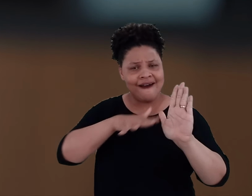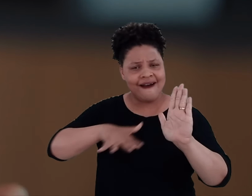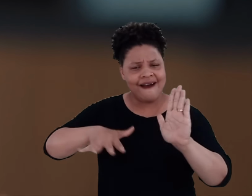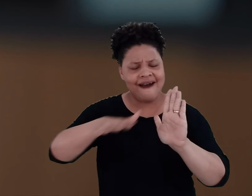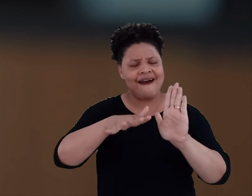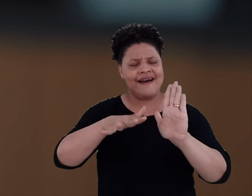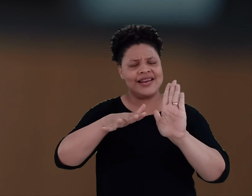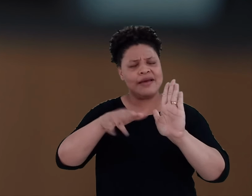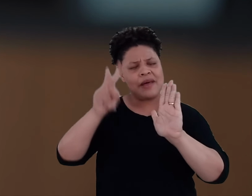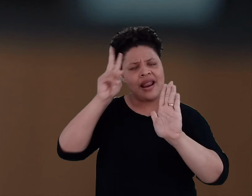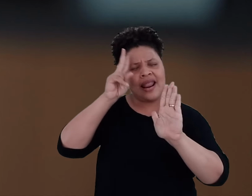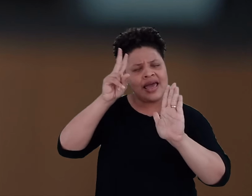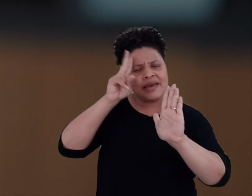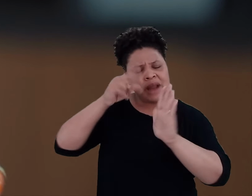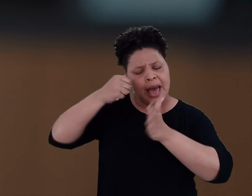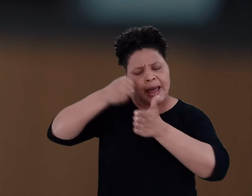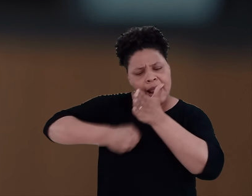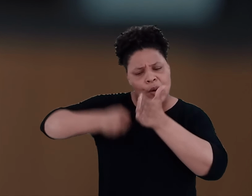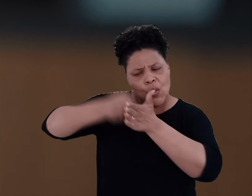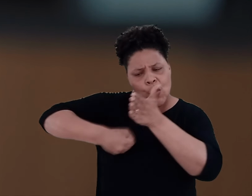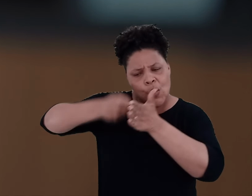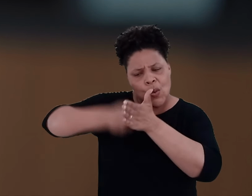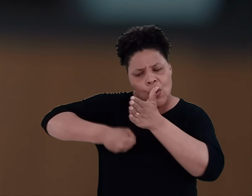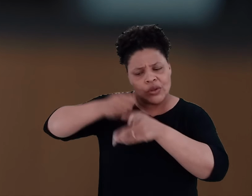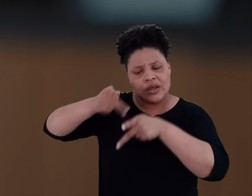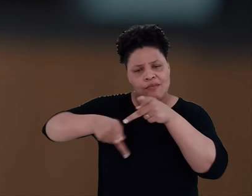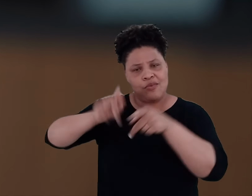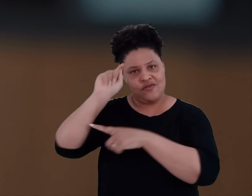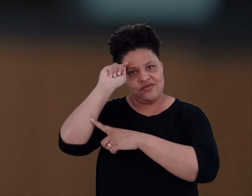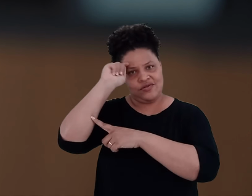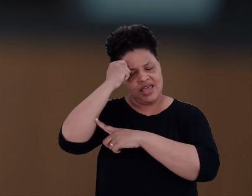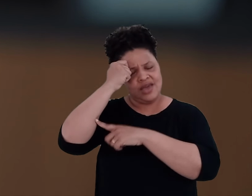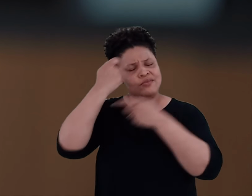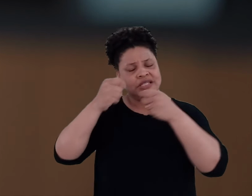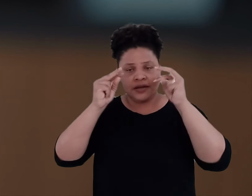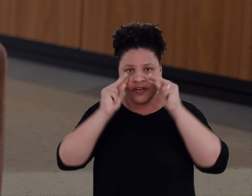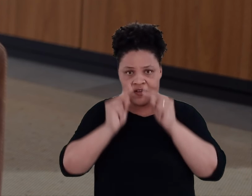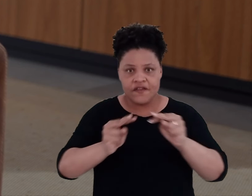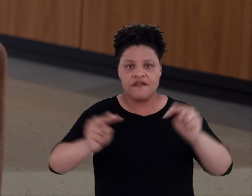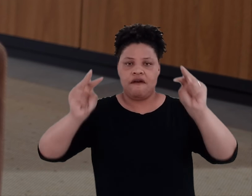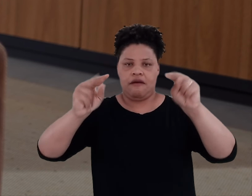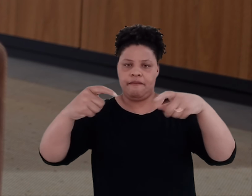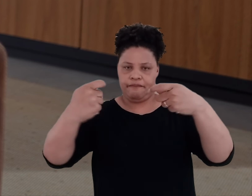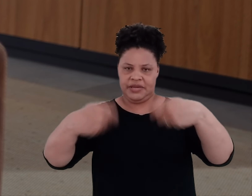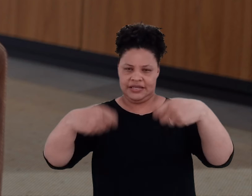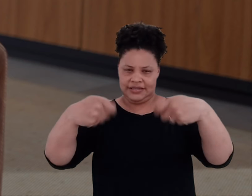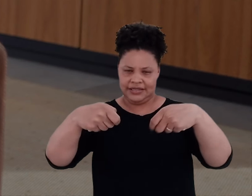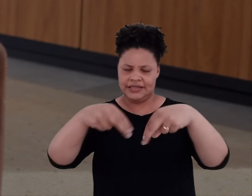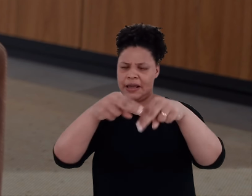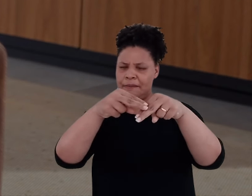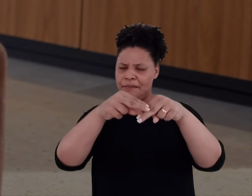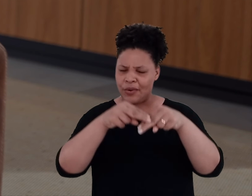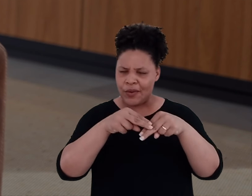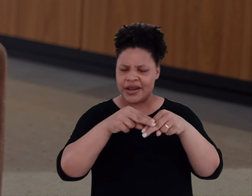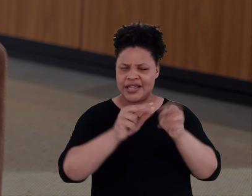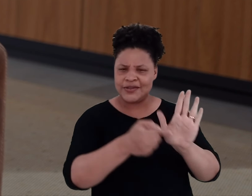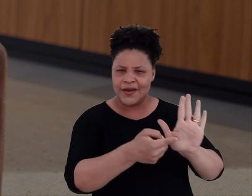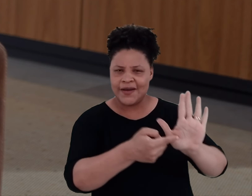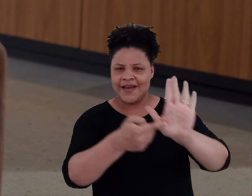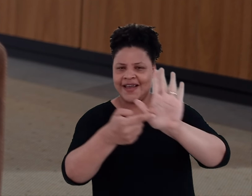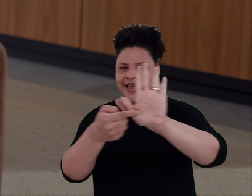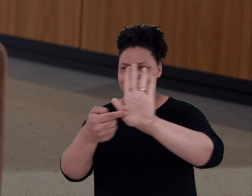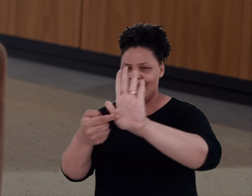uma memória da luta da população negra ao redor do mundo e deve ser mais visibilizado. Aqui nesse vídeo, eu citei